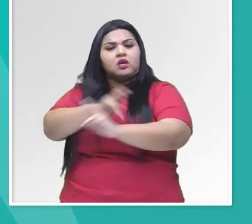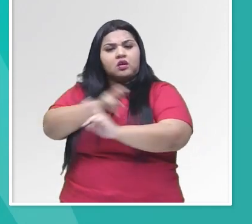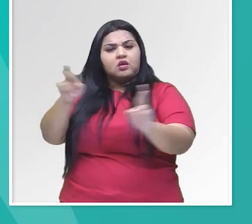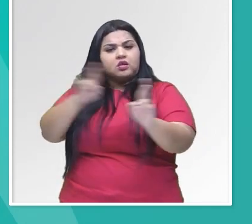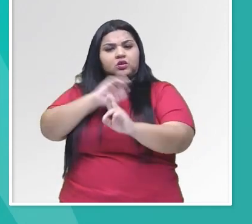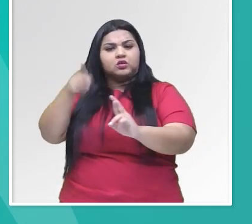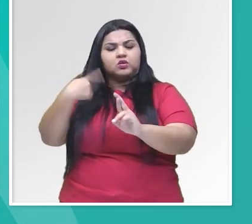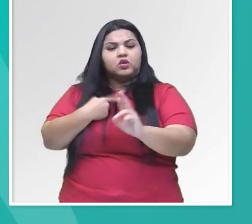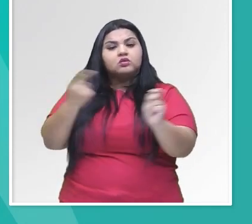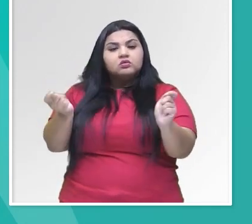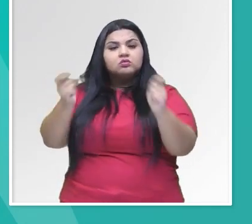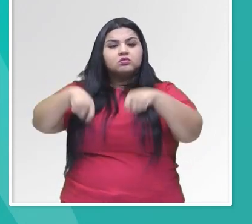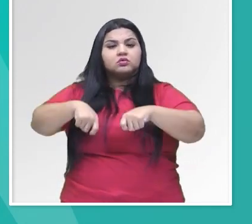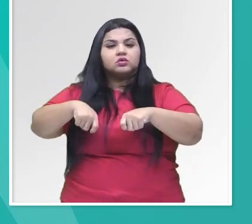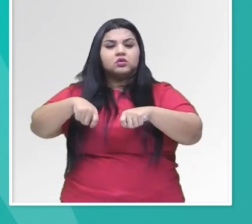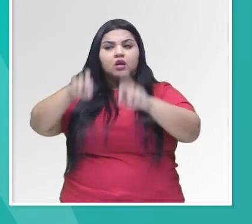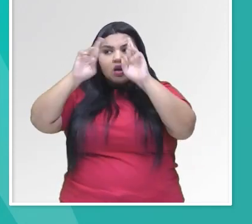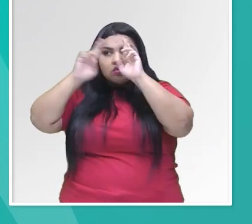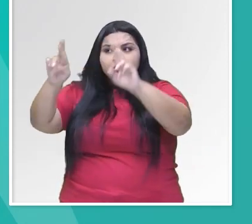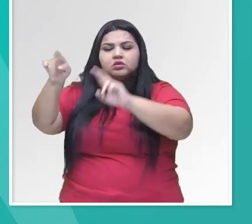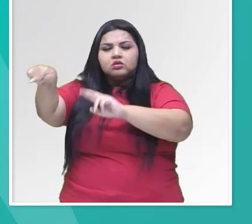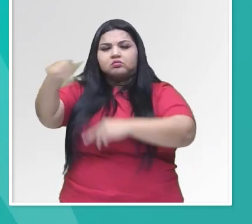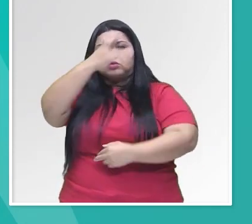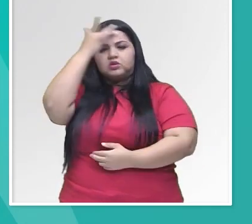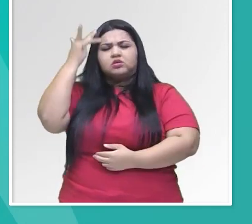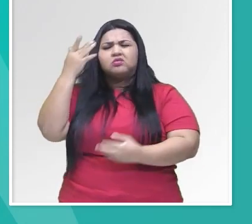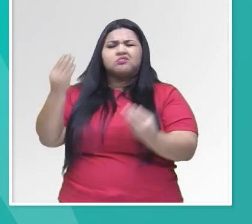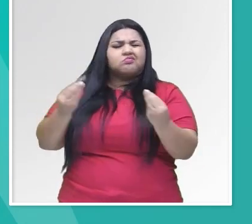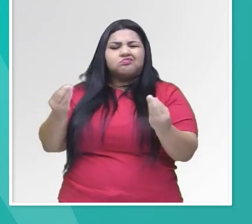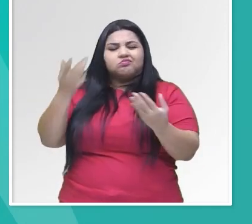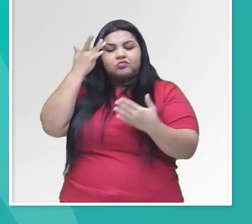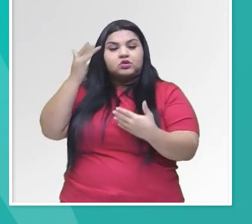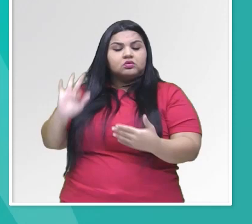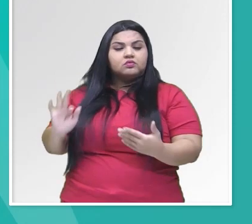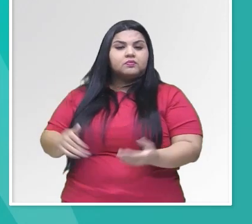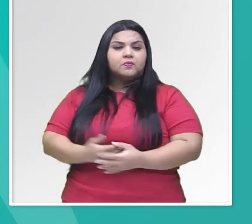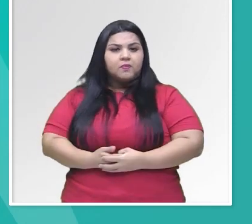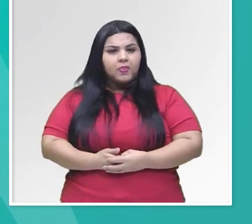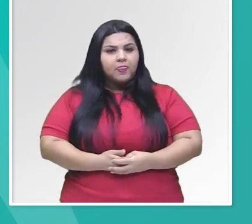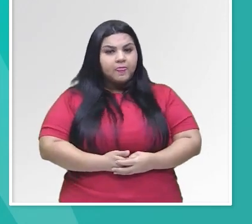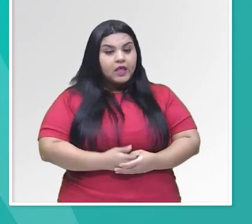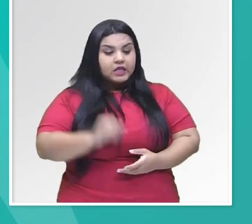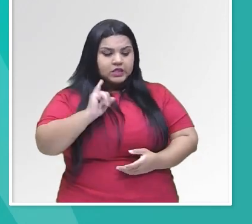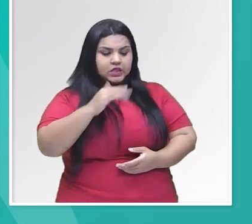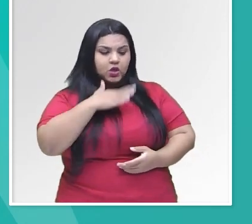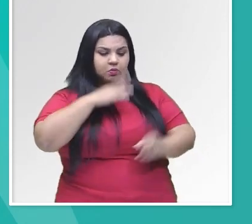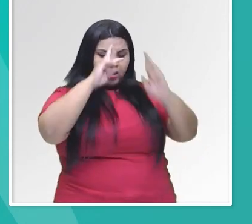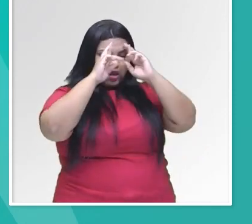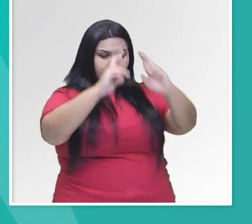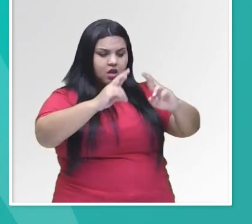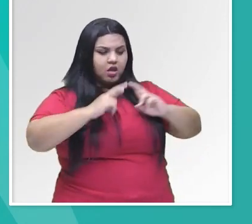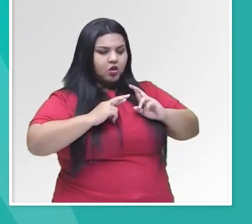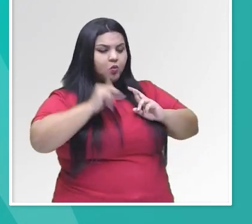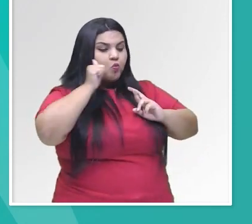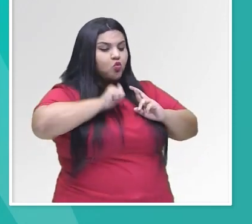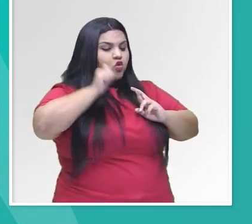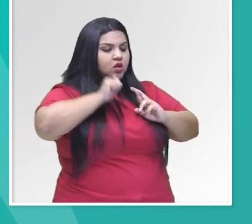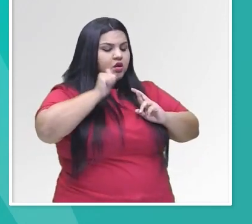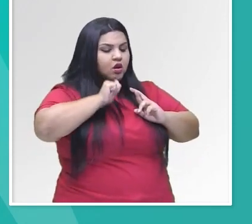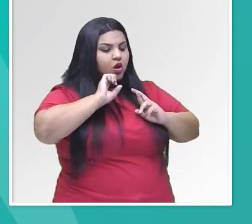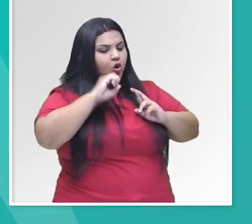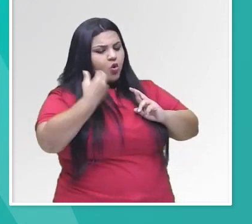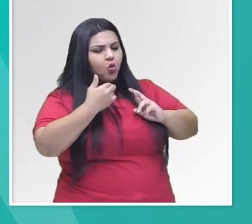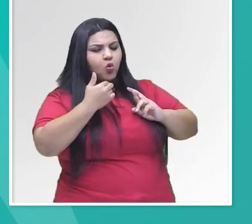a nossa capacidade de respeitar o outro. Como assim, professora? Se eu me respeito como mulher ou